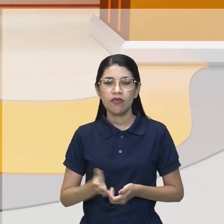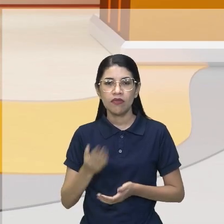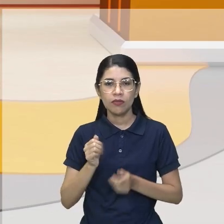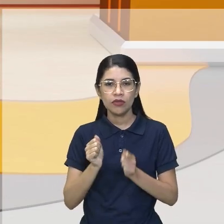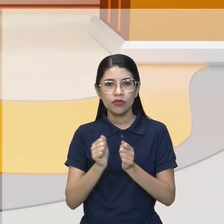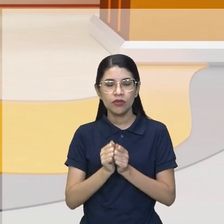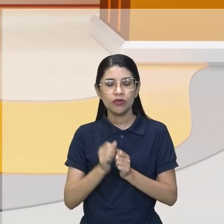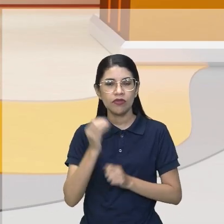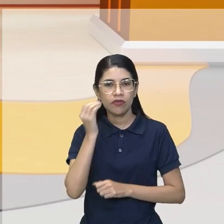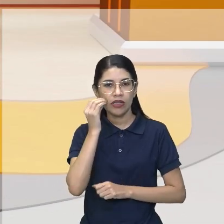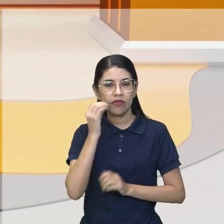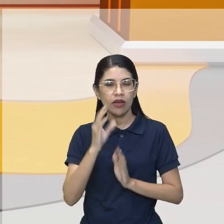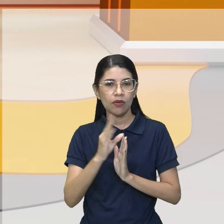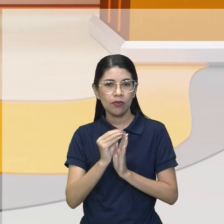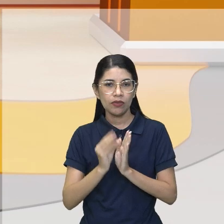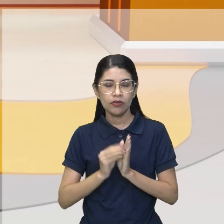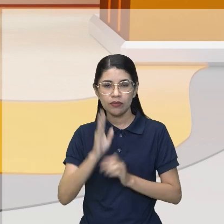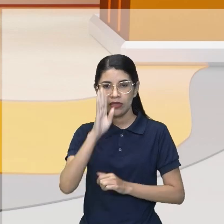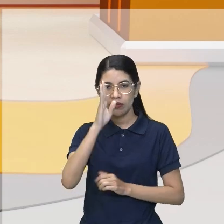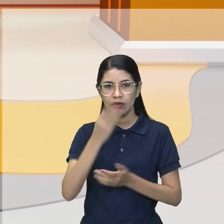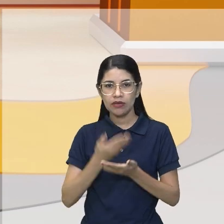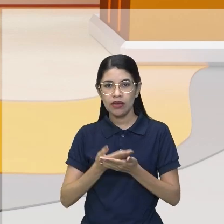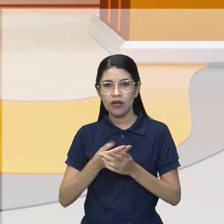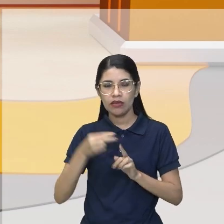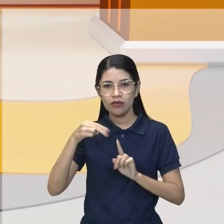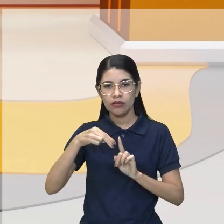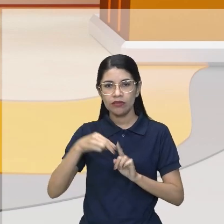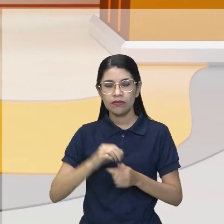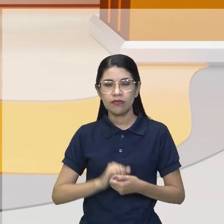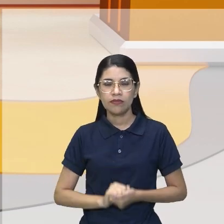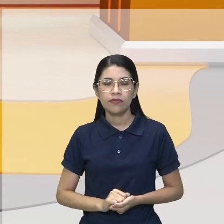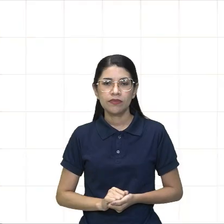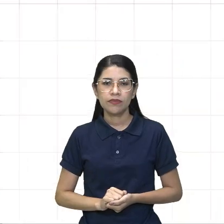aí os principais destaques da nossa unidade de estudo.